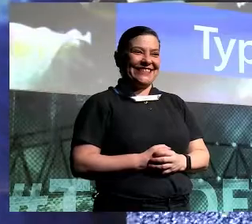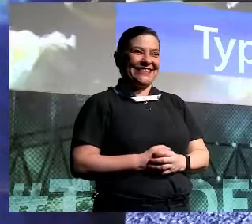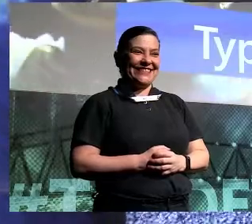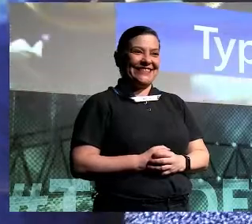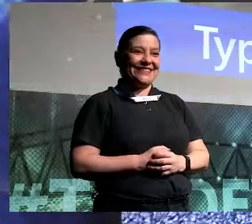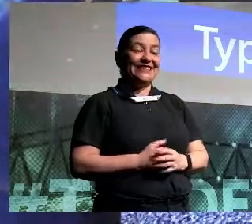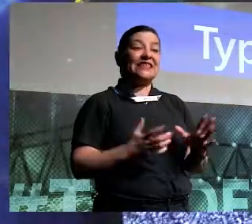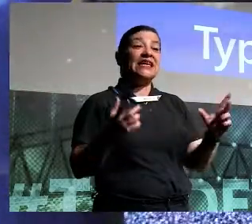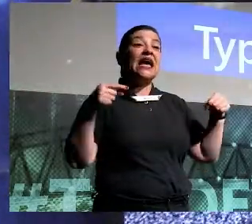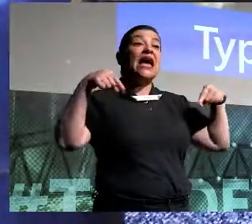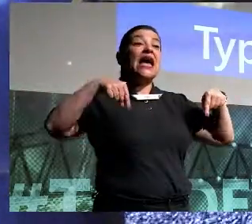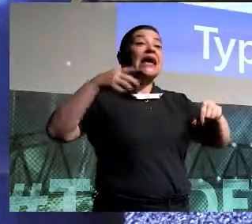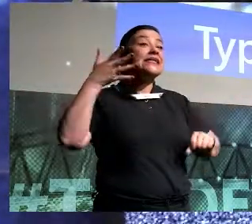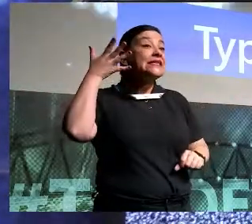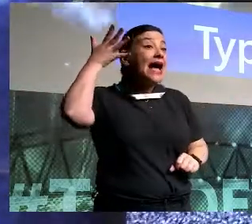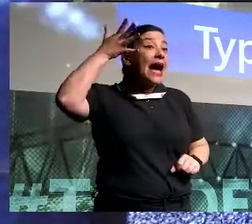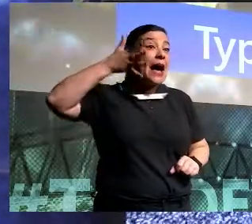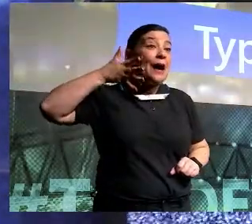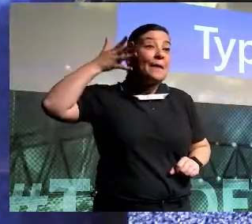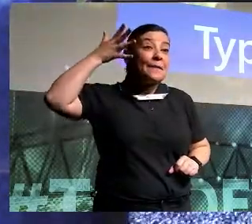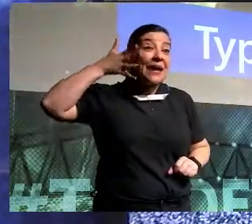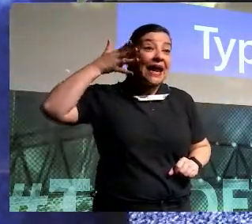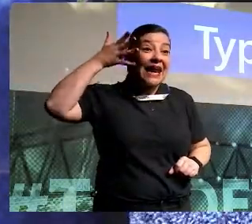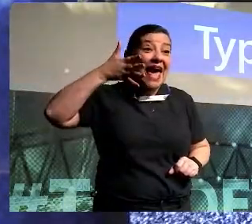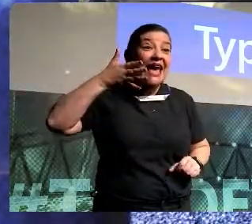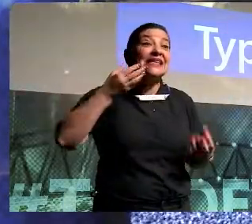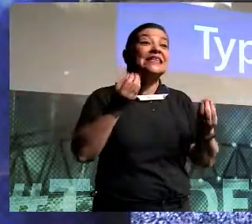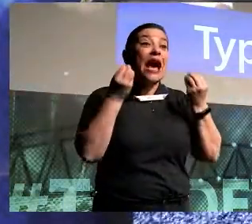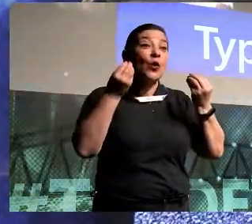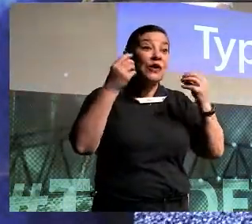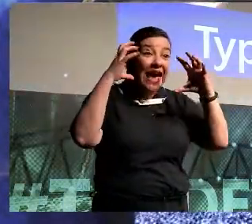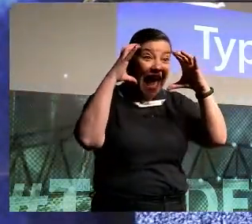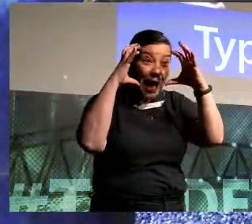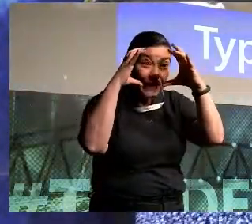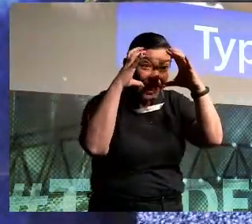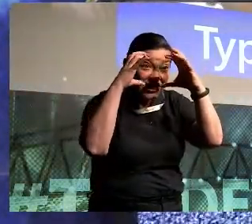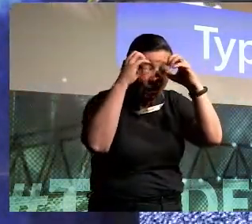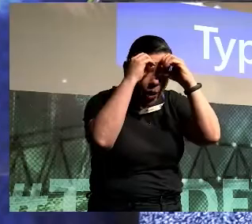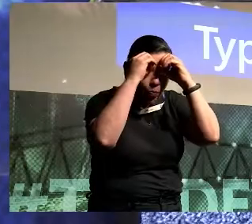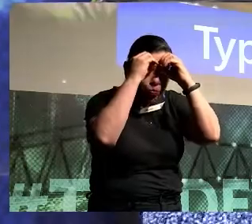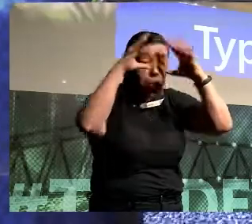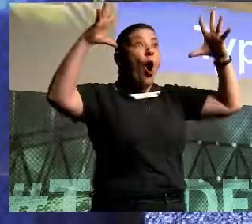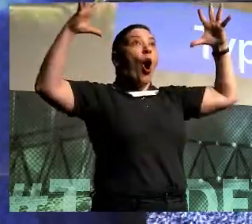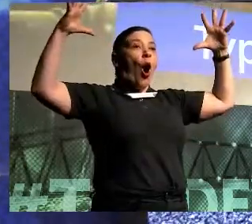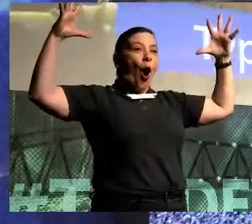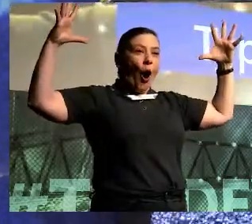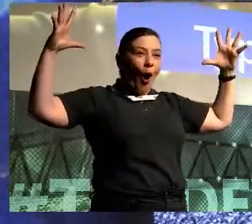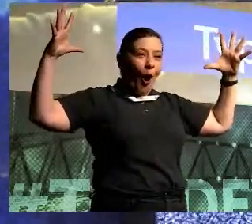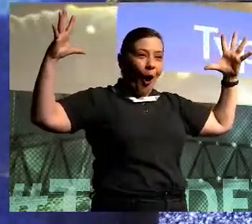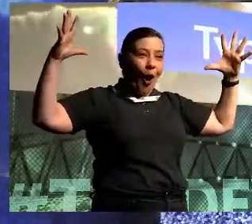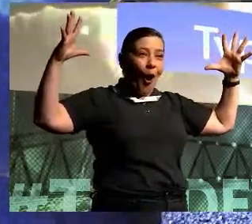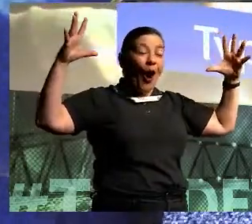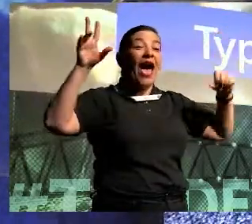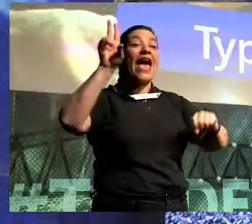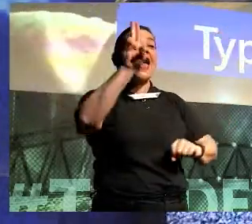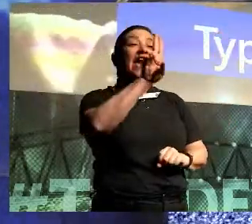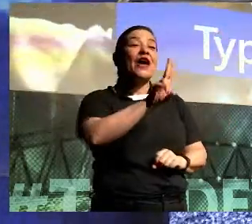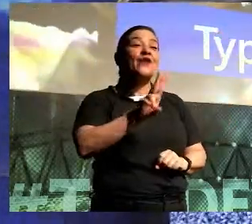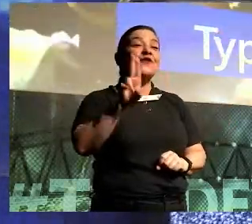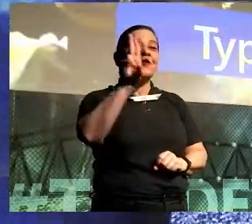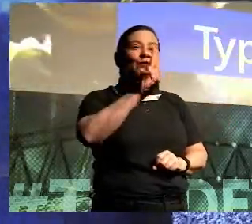Essa é uma palestra para explodir a mente de cada um de vocês. E eu vou fazer isso usando